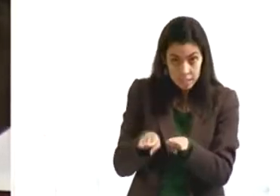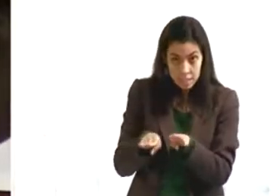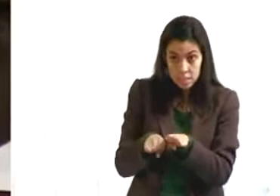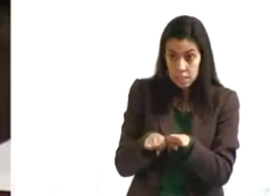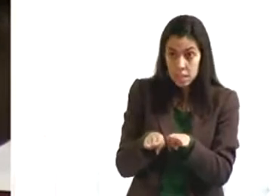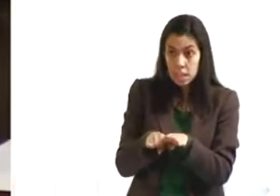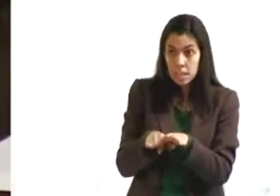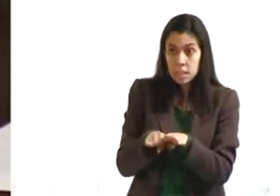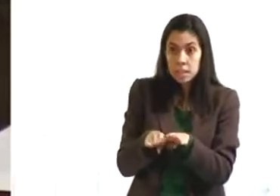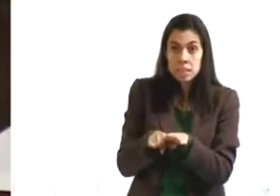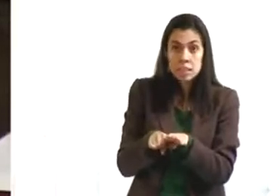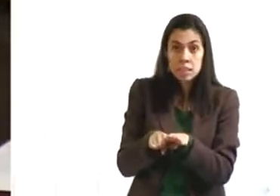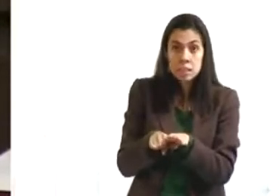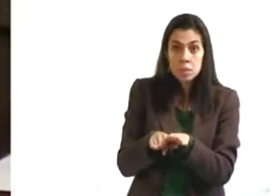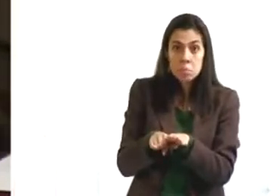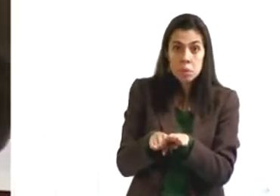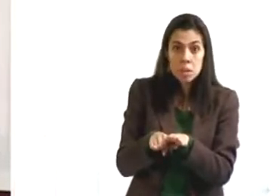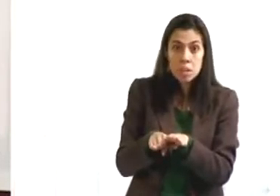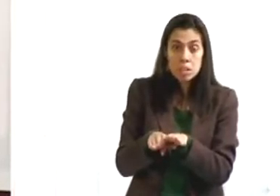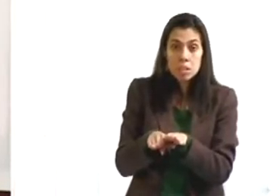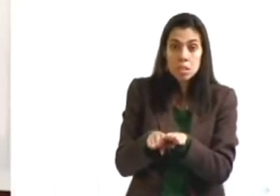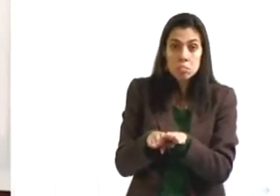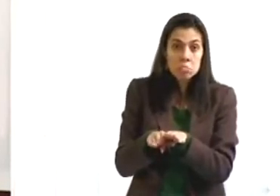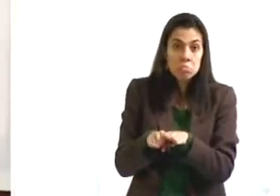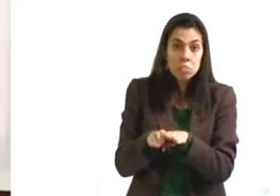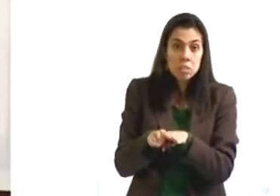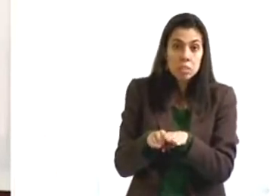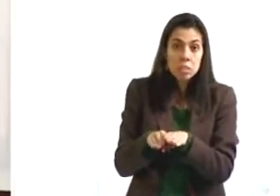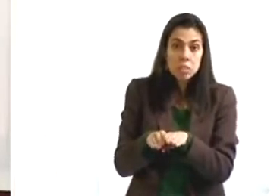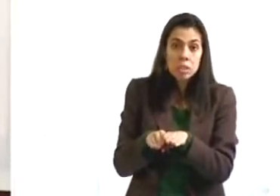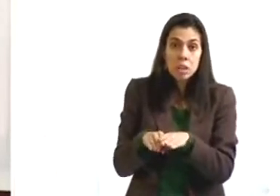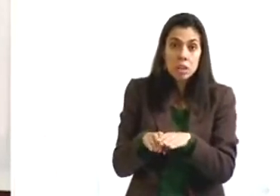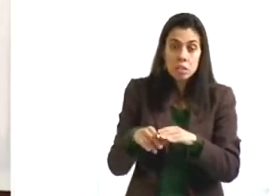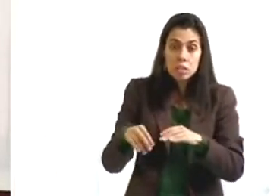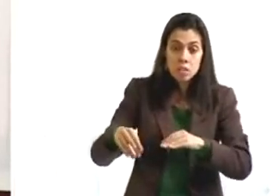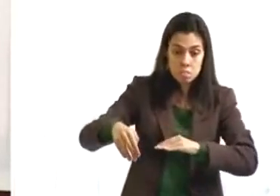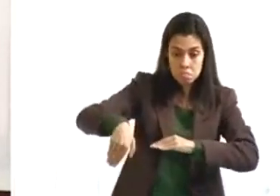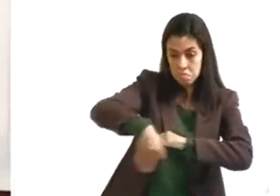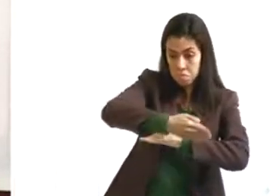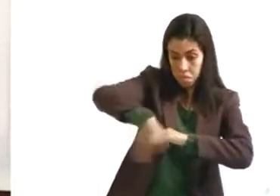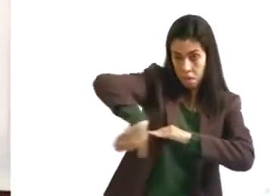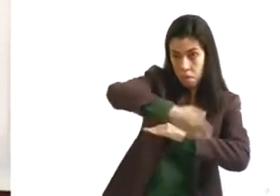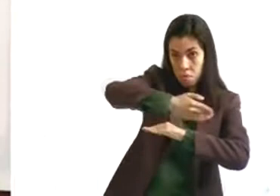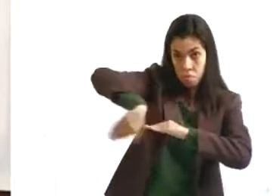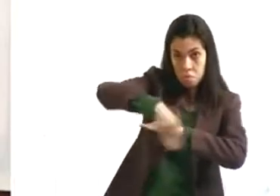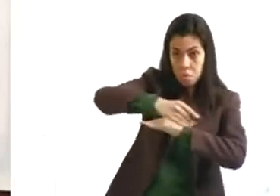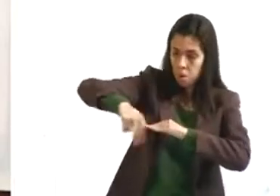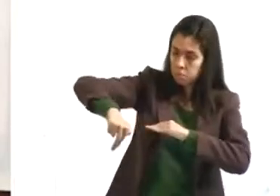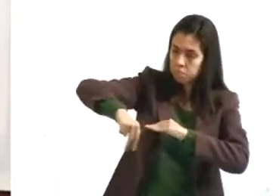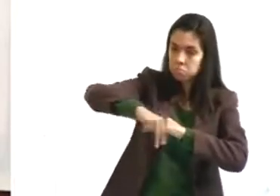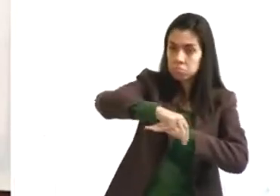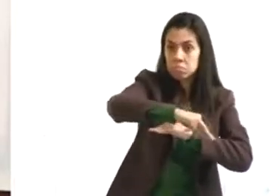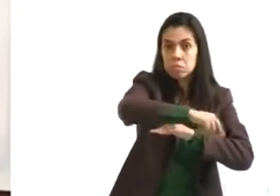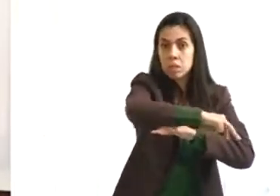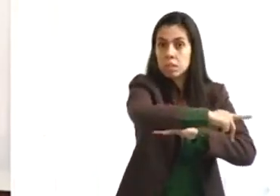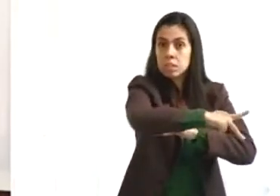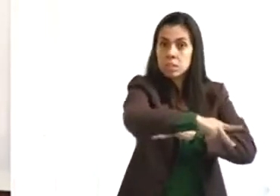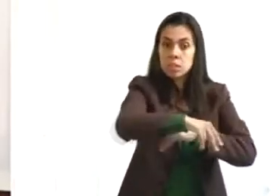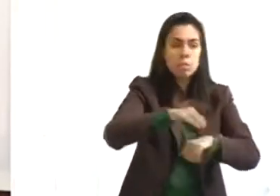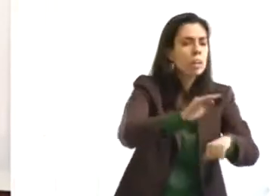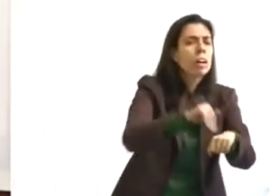se dirigindo à academia para fazer exercícios físicos, e de forma resumida apresentamos a palavra de Deus àquele